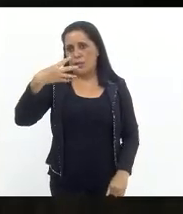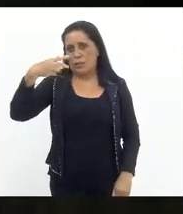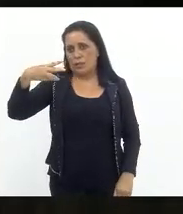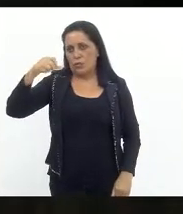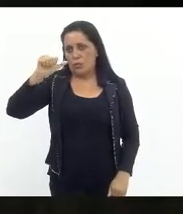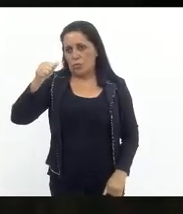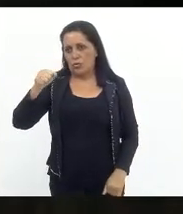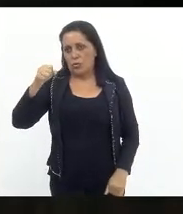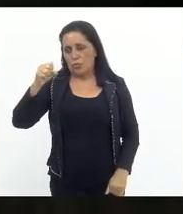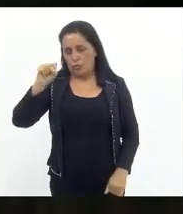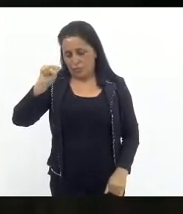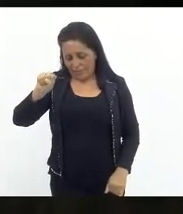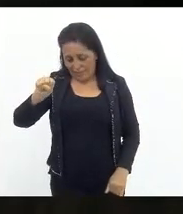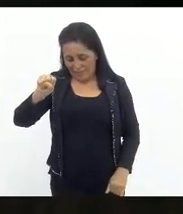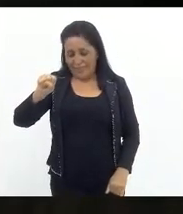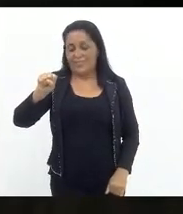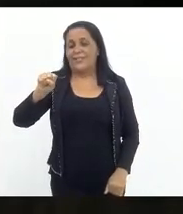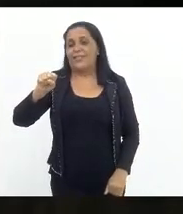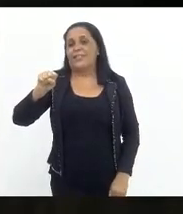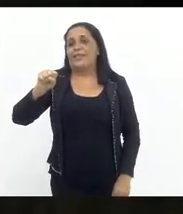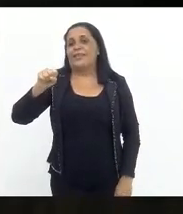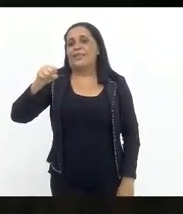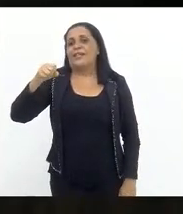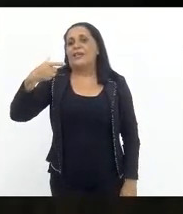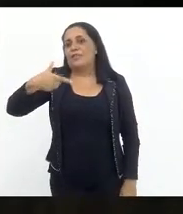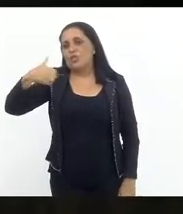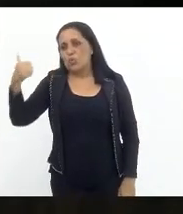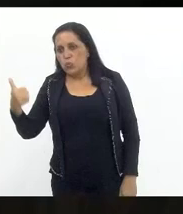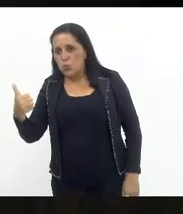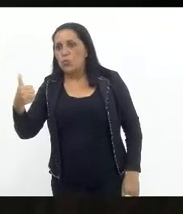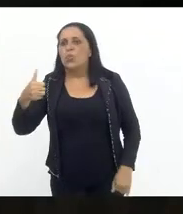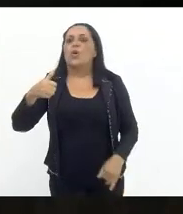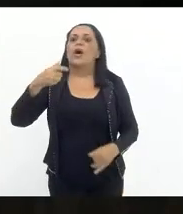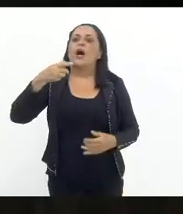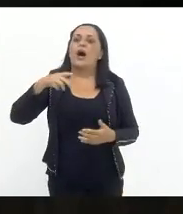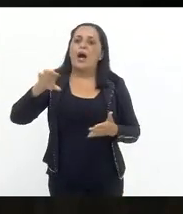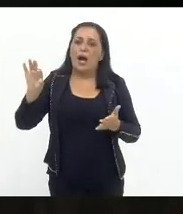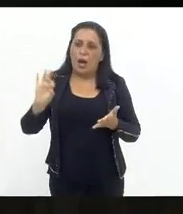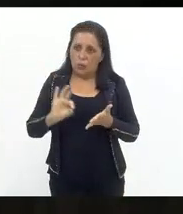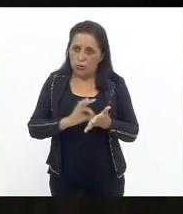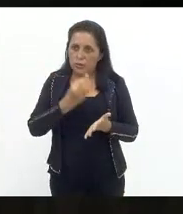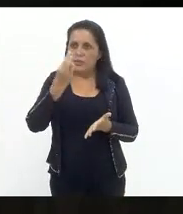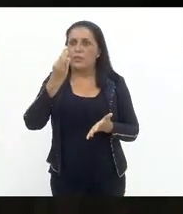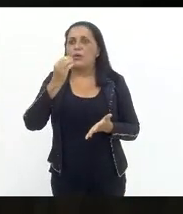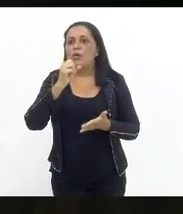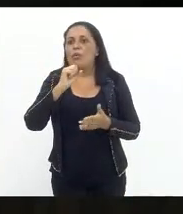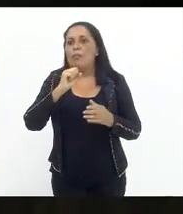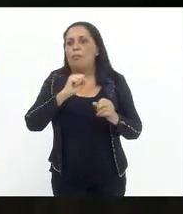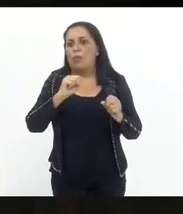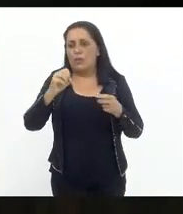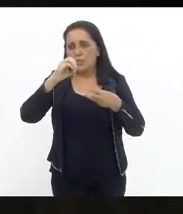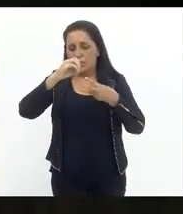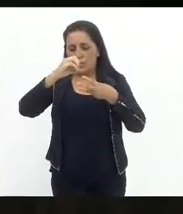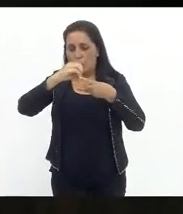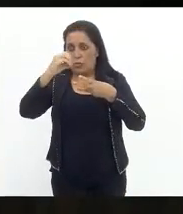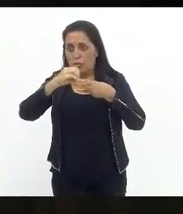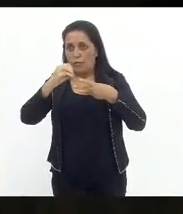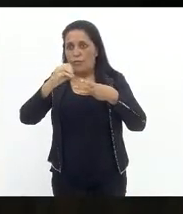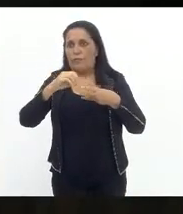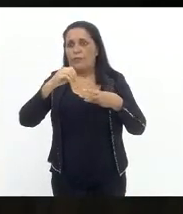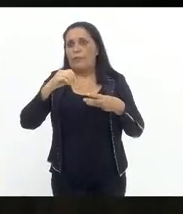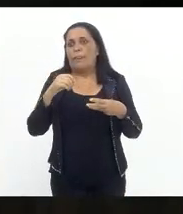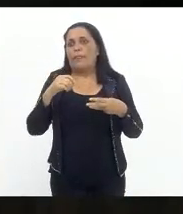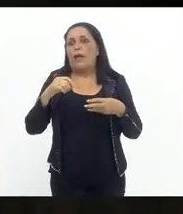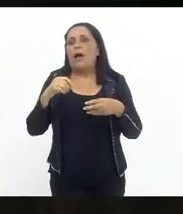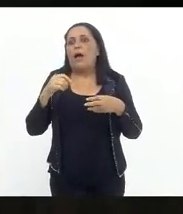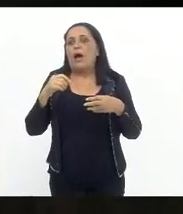de 2021, de autoria do deputado Coronel Salema, que autoriza o Poder Executivo a criar o quadro complementar dos servidores da área técnica da